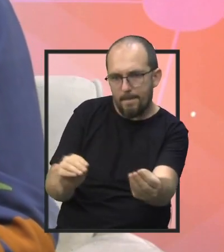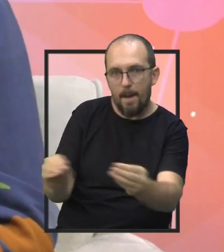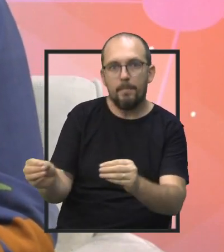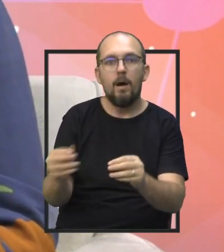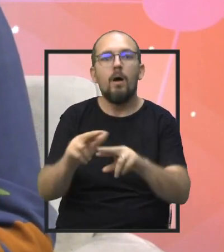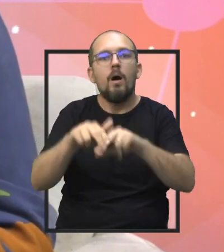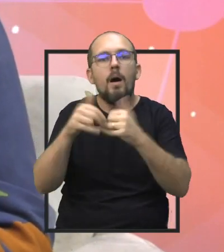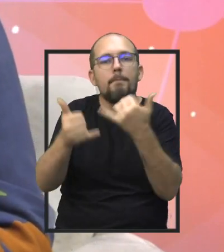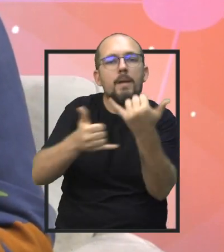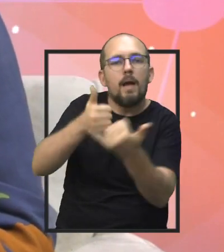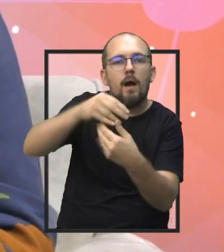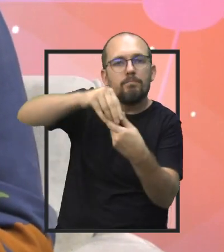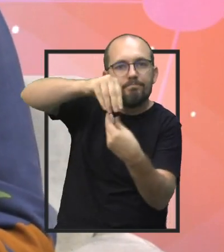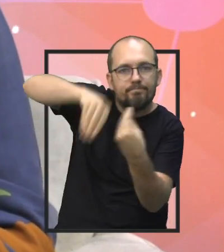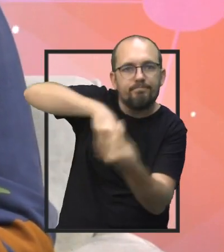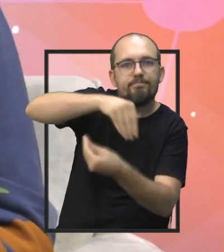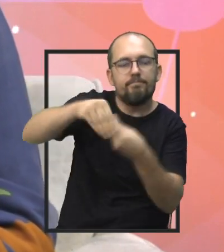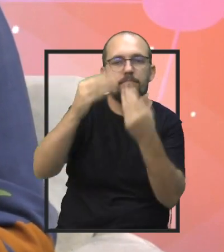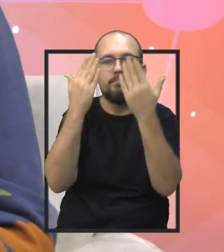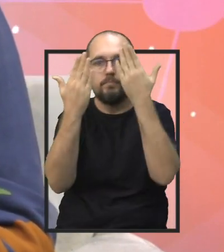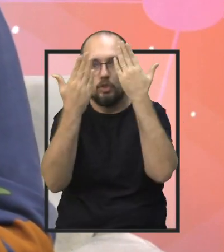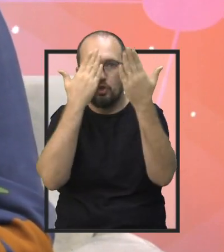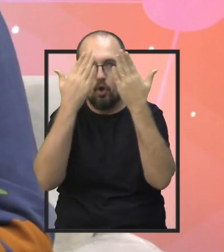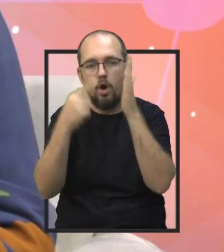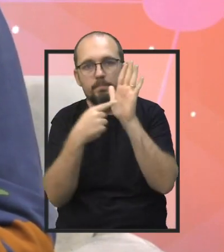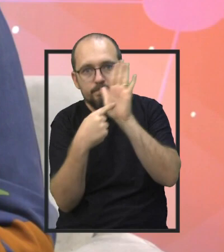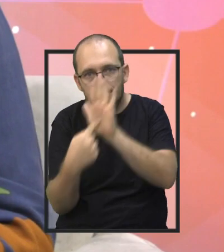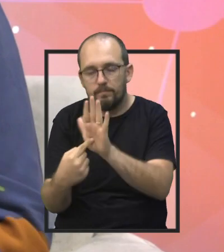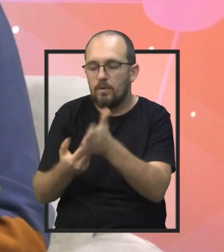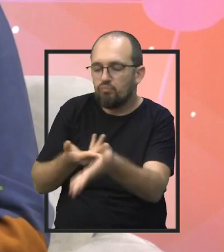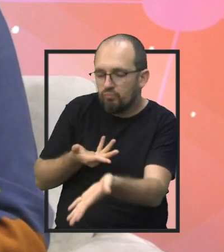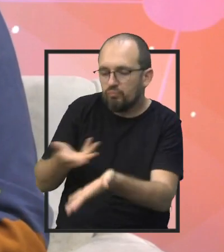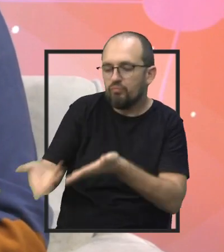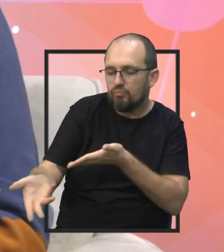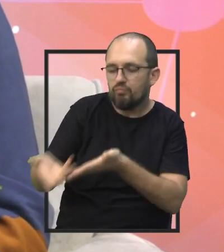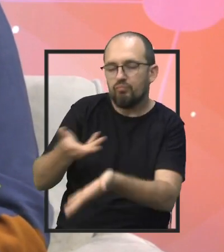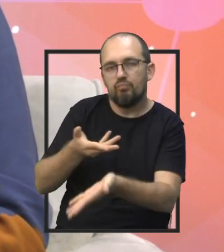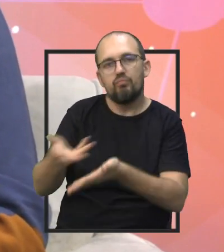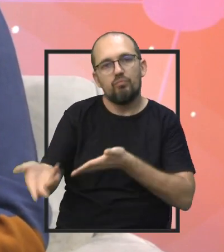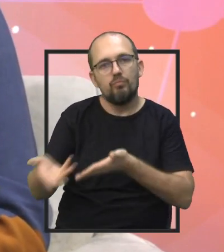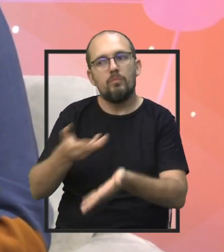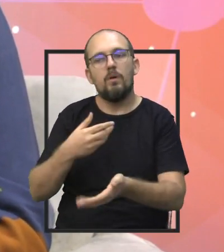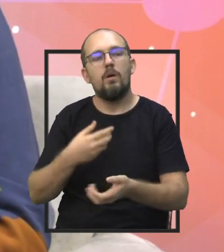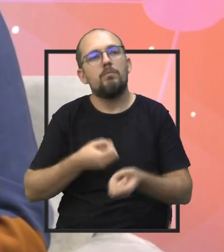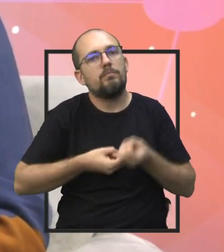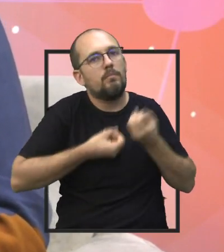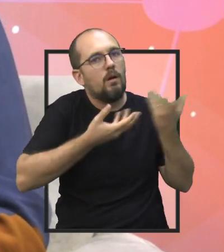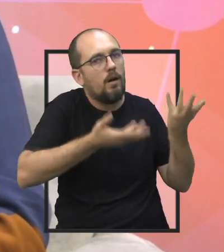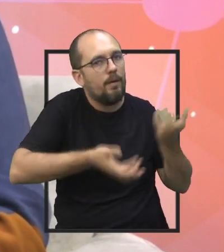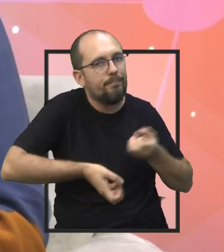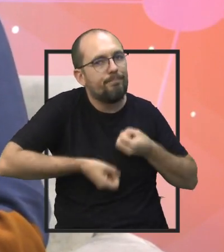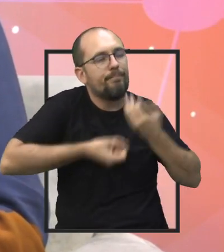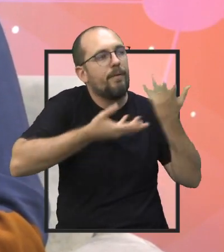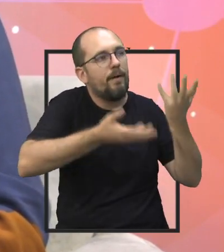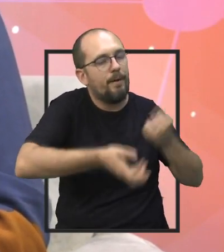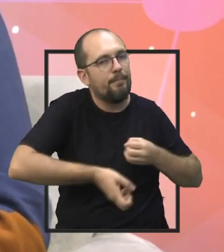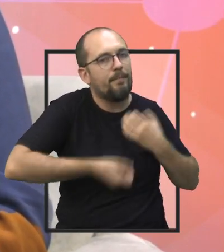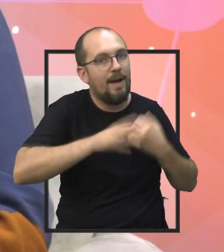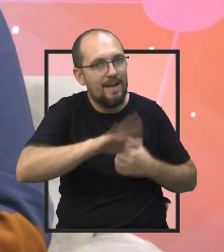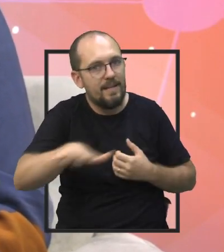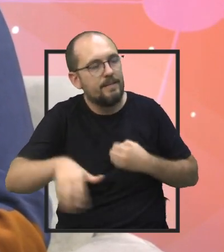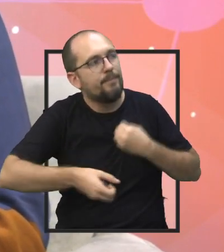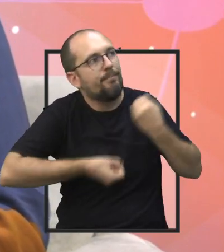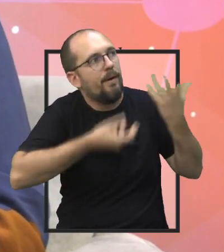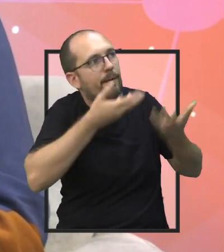partir do vínculo com essa psicóloga, ela também consegue trazer tudo isso. Então, quer dizer, um trabalho fantástico